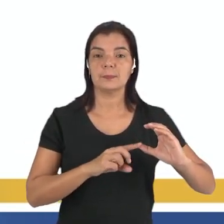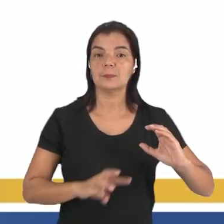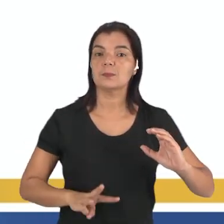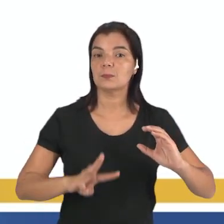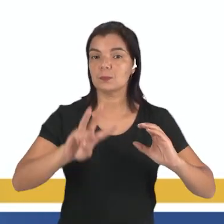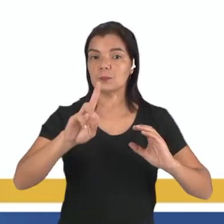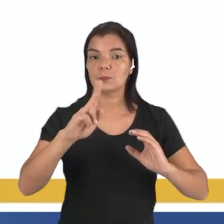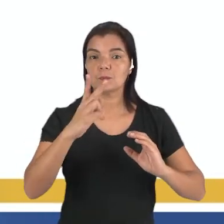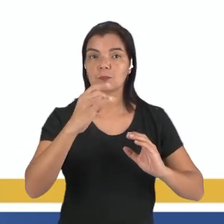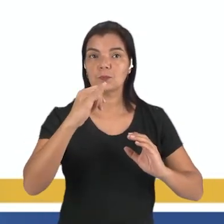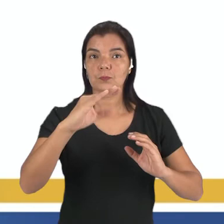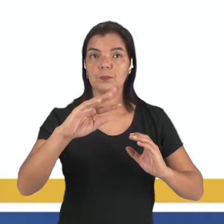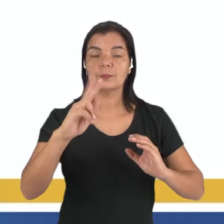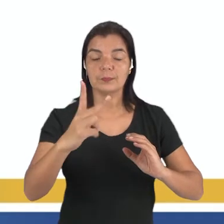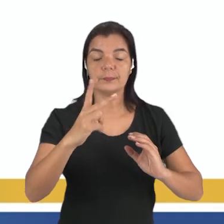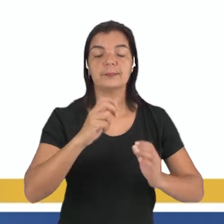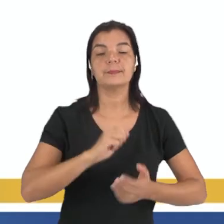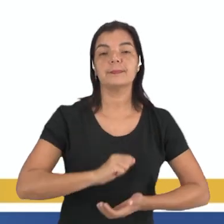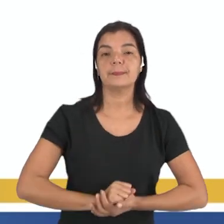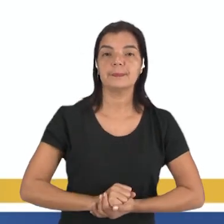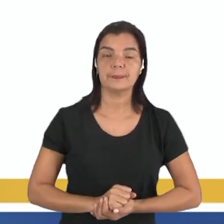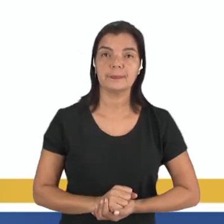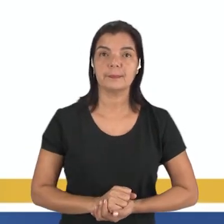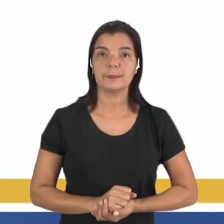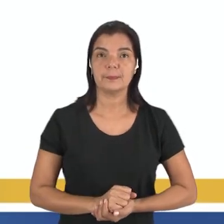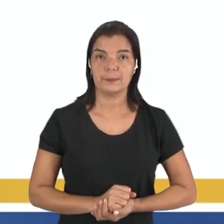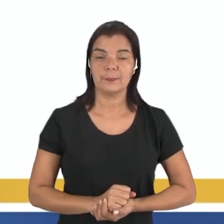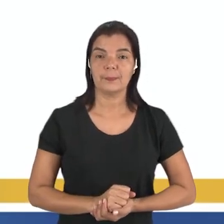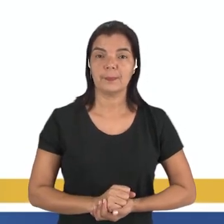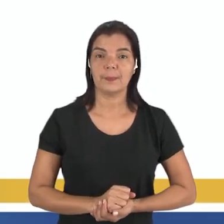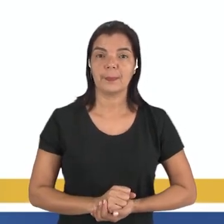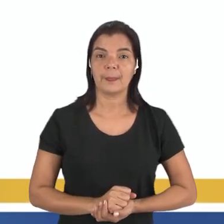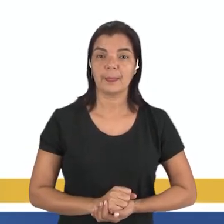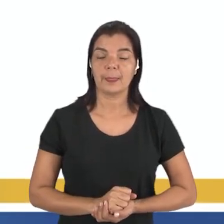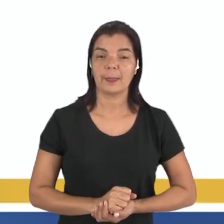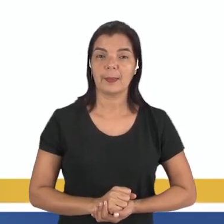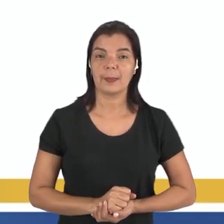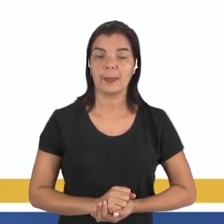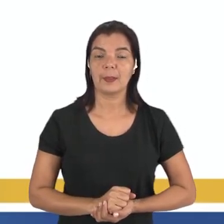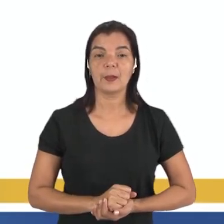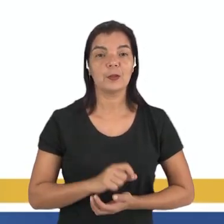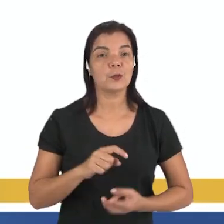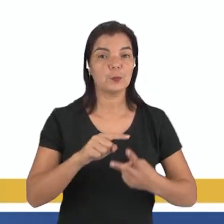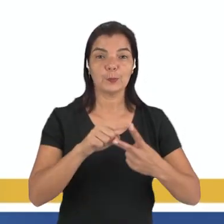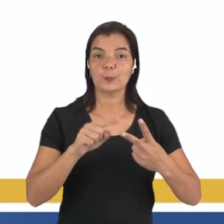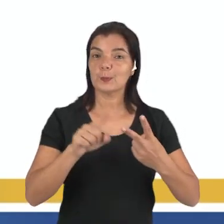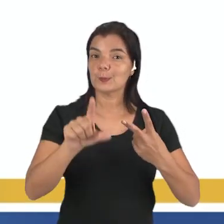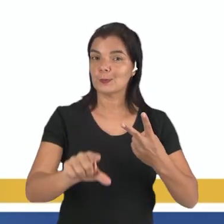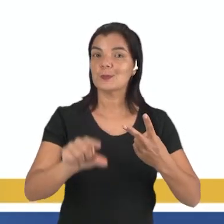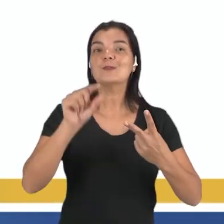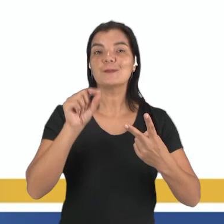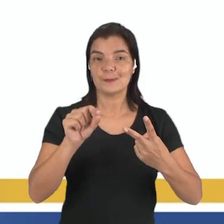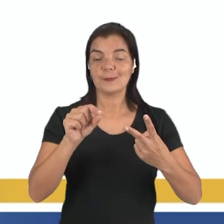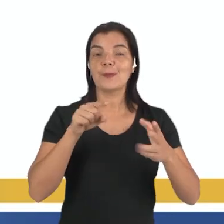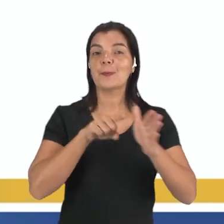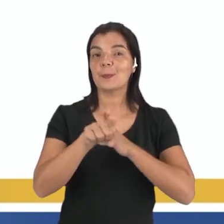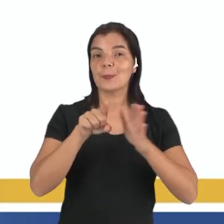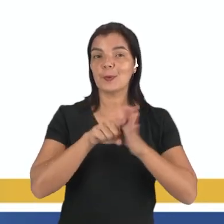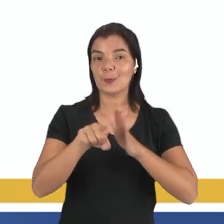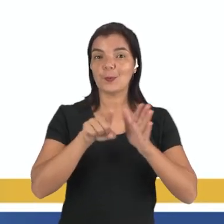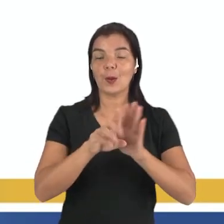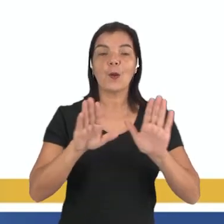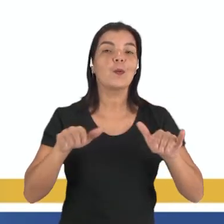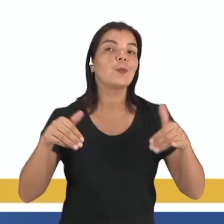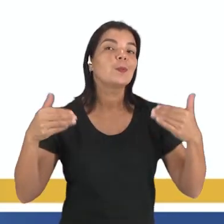Letra C. Which is your favorite car? Ferrari or Lamborghini? Então, para essa pergunta eu preciso usar